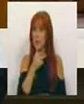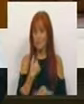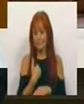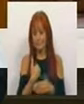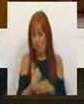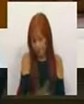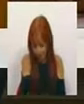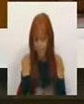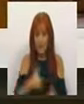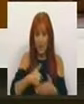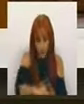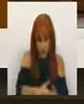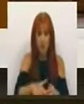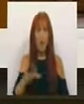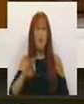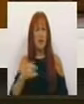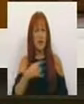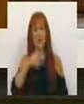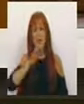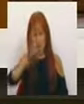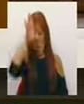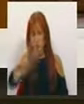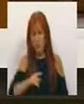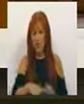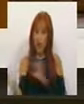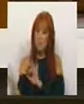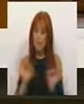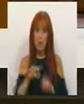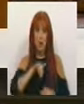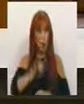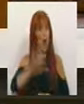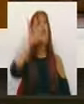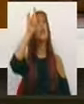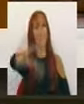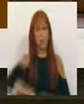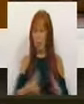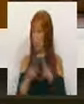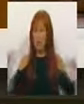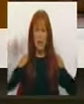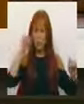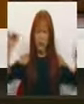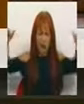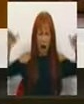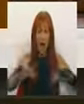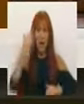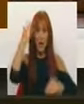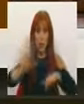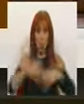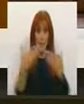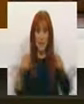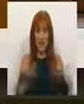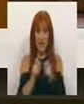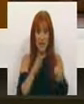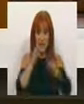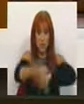perdia aliás o ps já diz o governo para preparar o aeroporto de lisboa para o momento turistas por visto com a abertura da linha